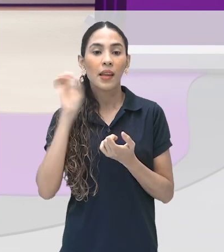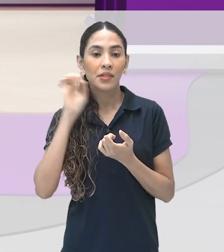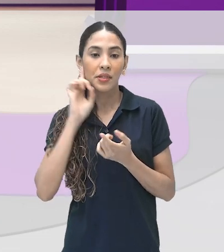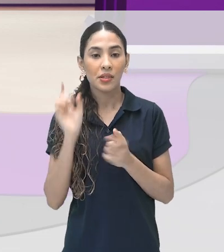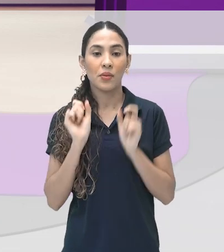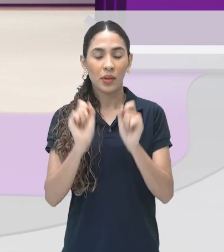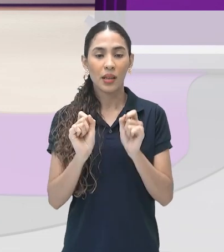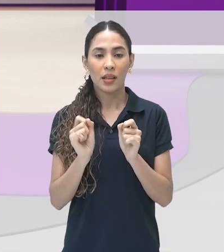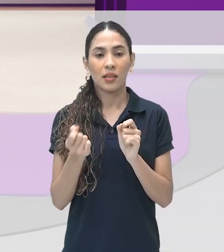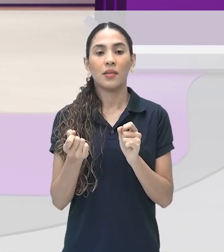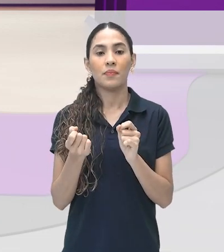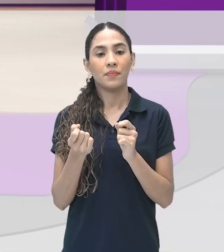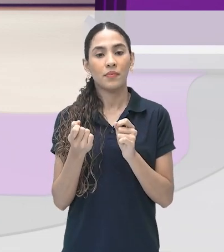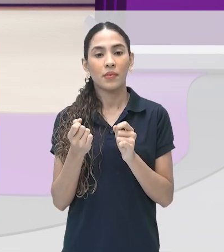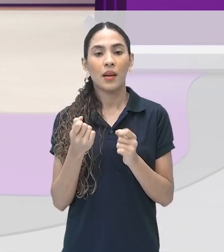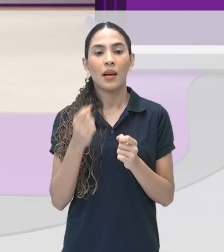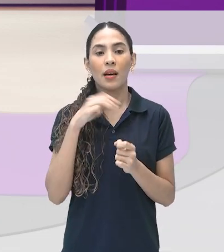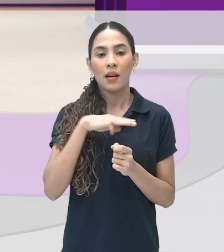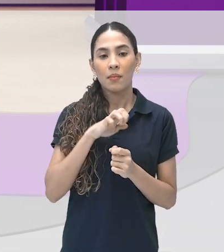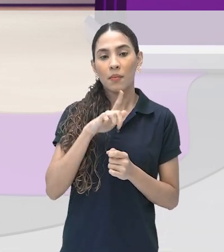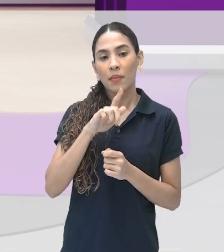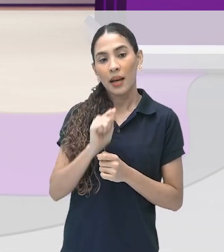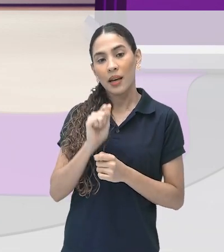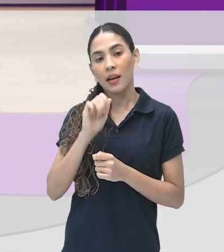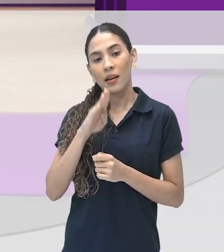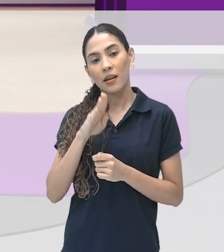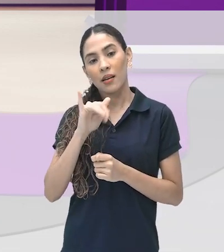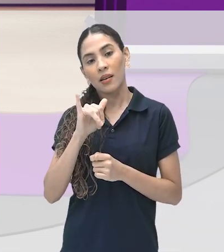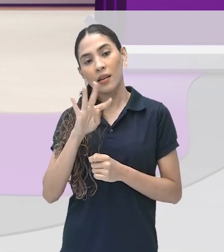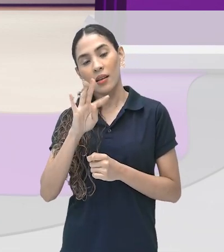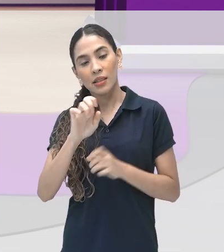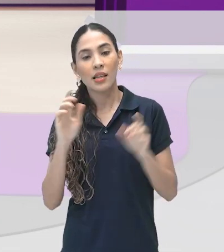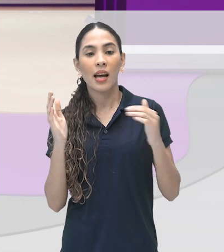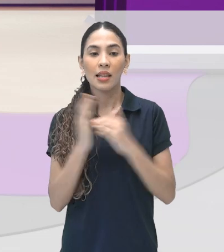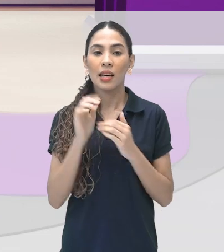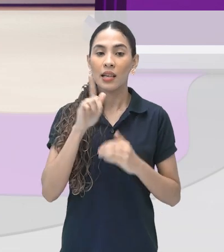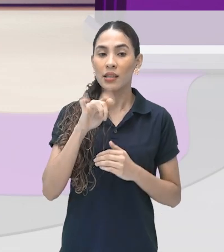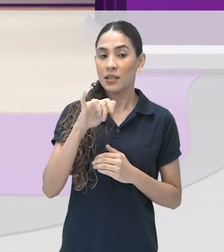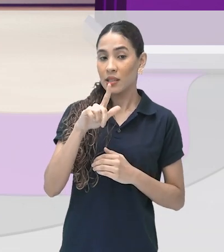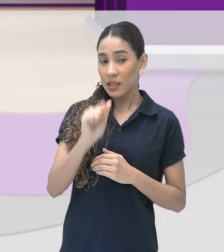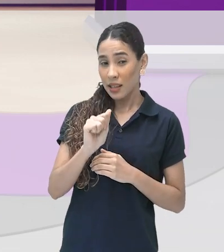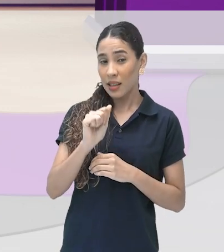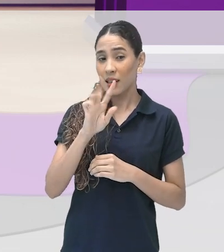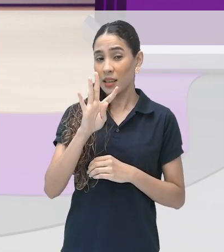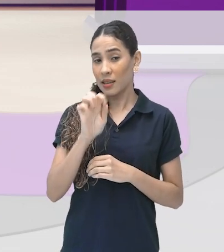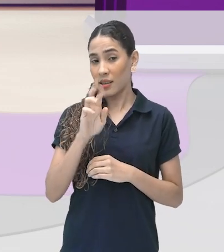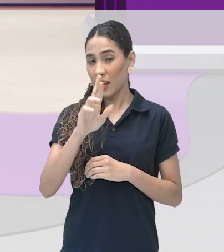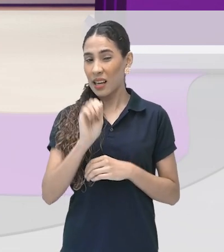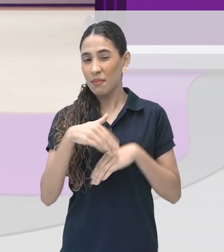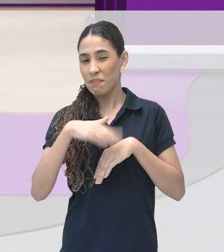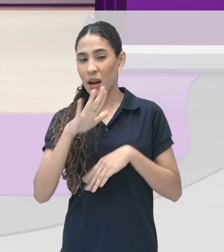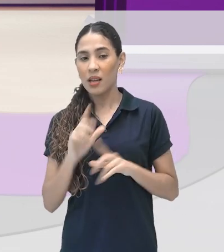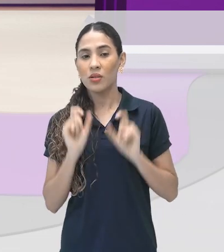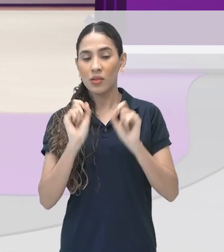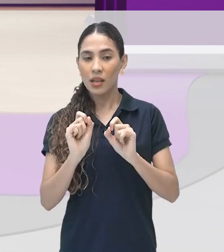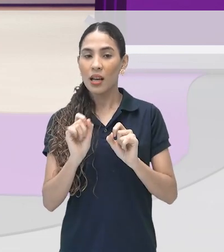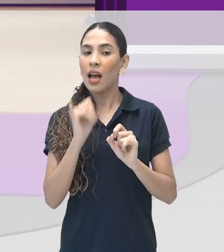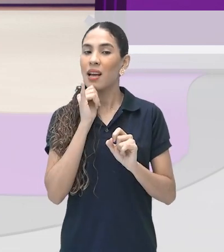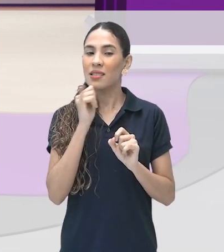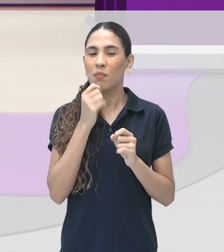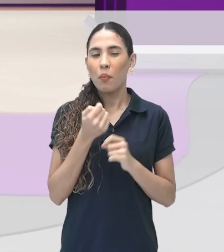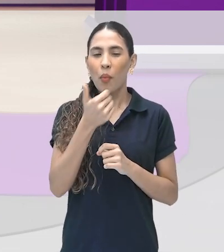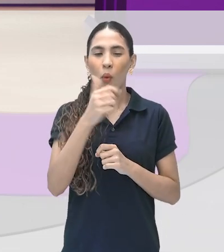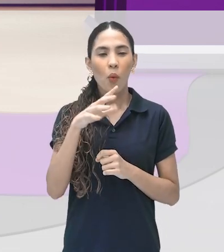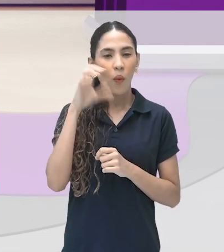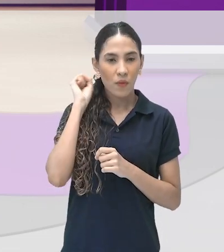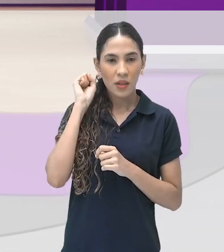dia, muito aqui esse megabyte, até gigabyte, terabyte já é um pouco menos ouvido